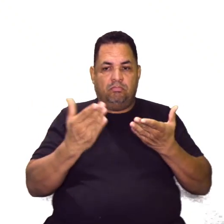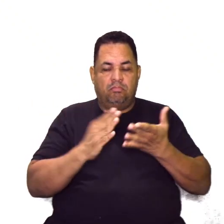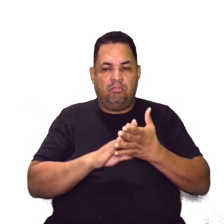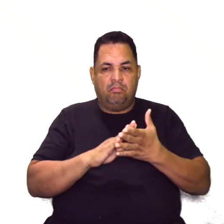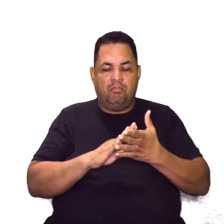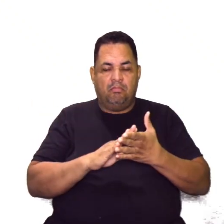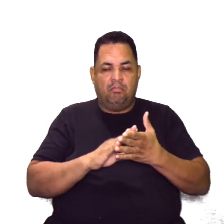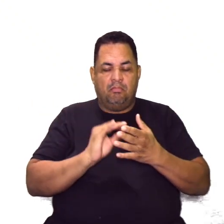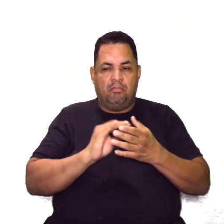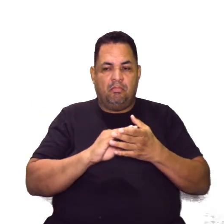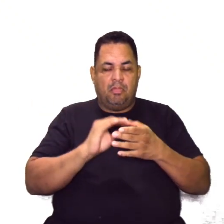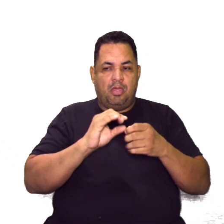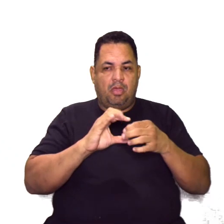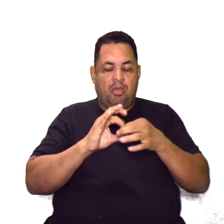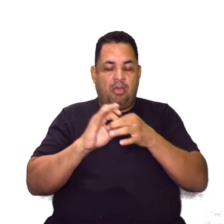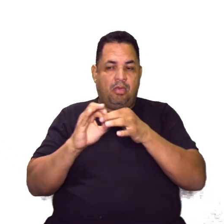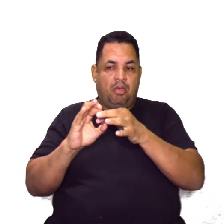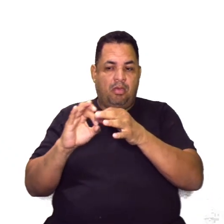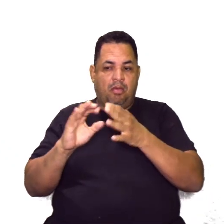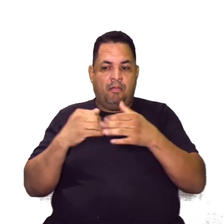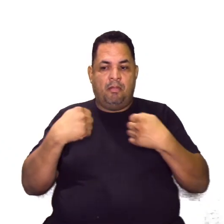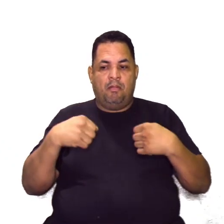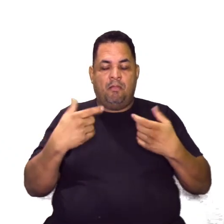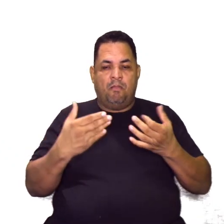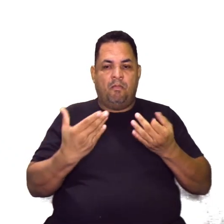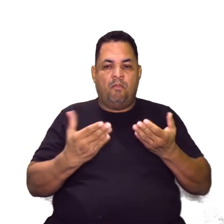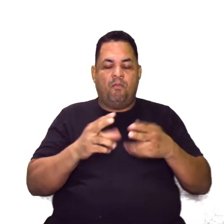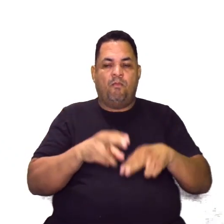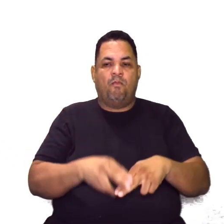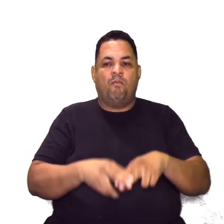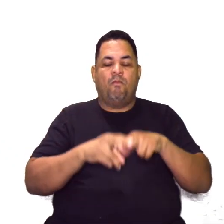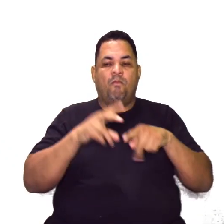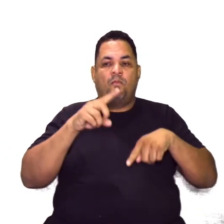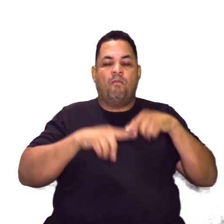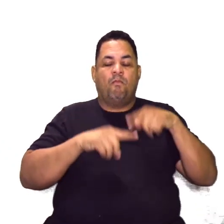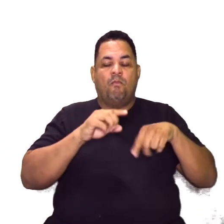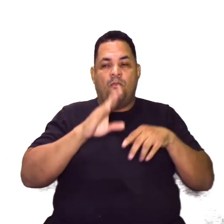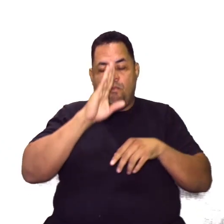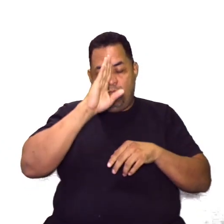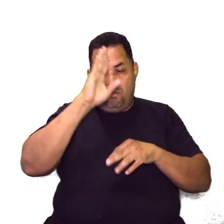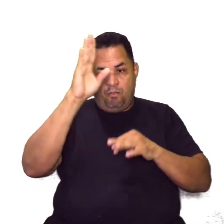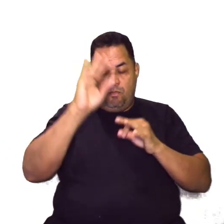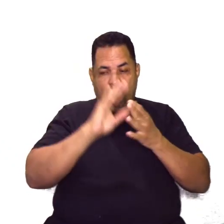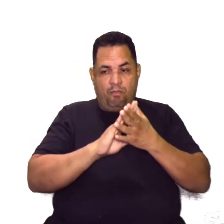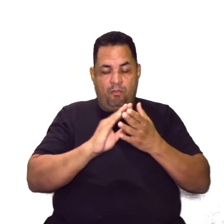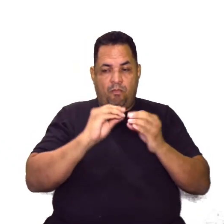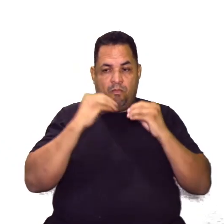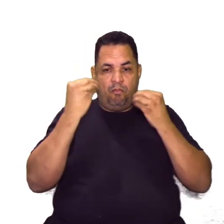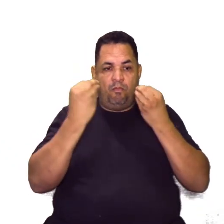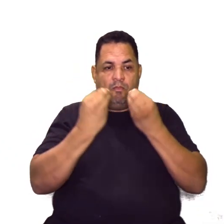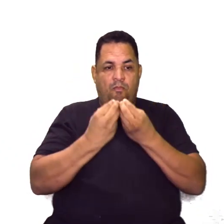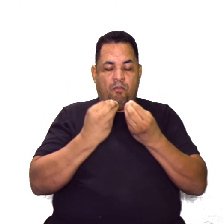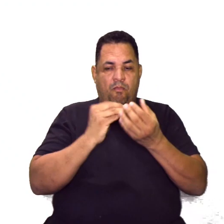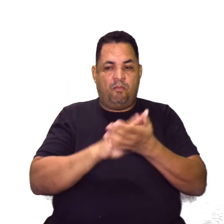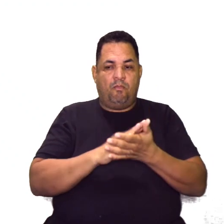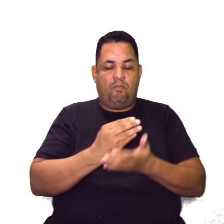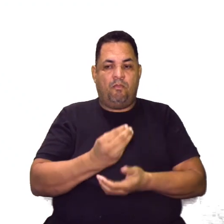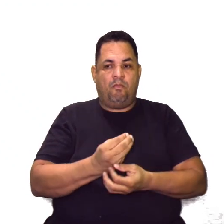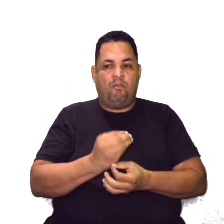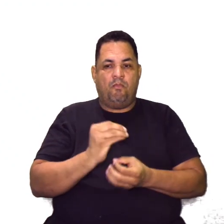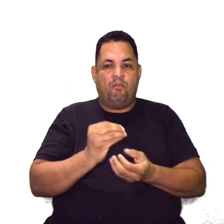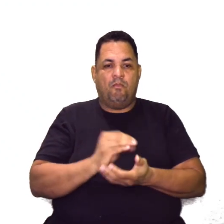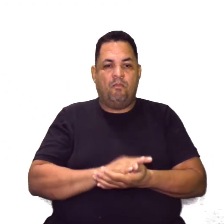as longas cadeias para que isso ocorra. Por isso, o elemento-chave da substância viva, que